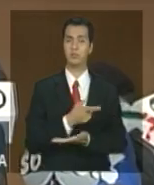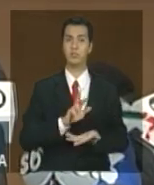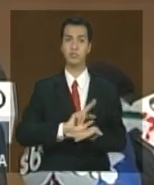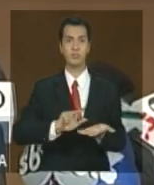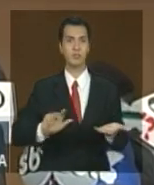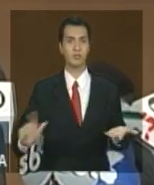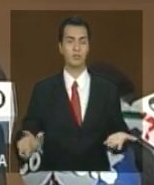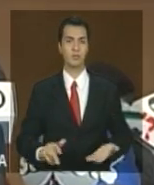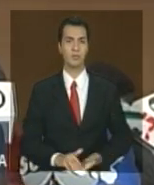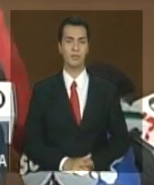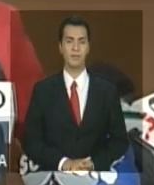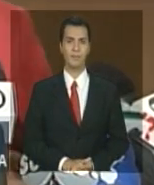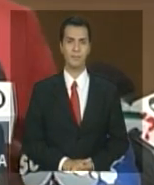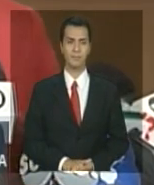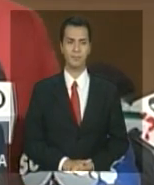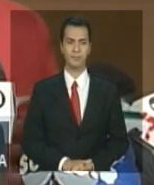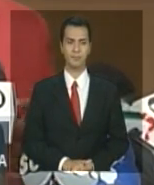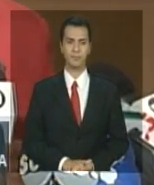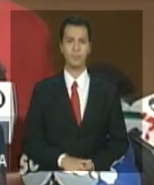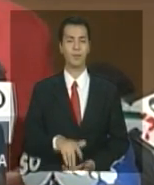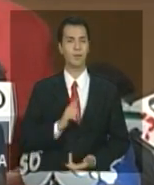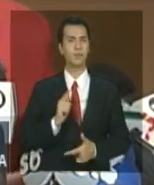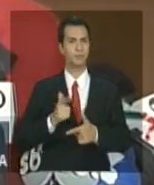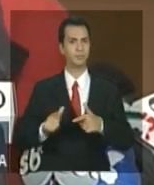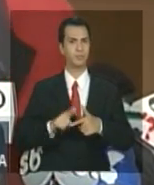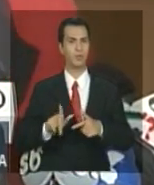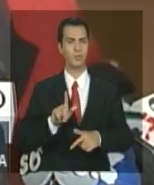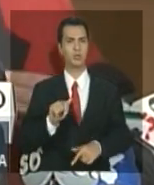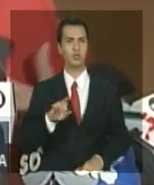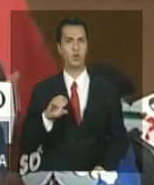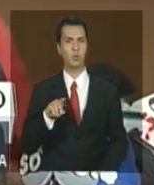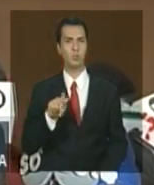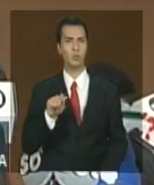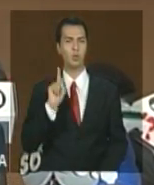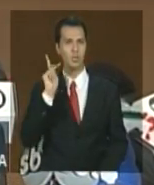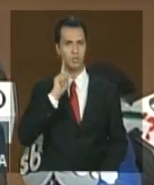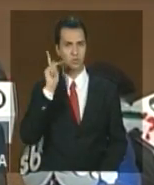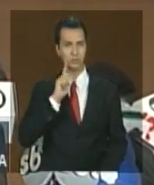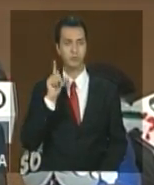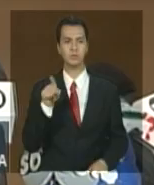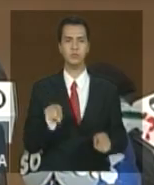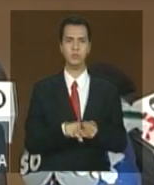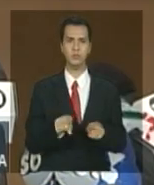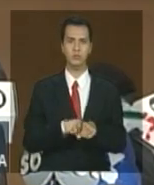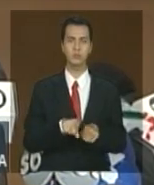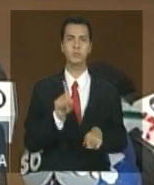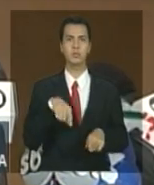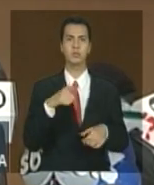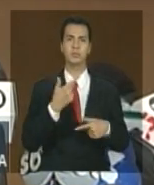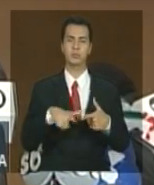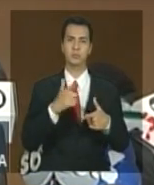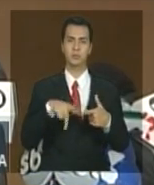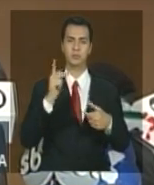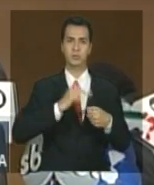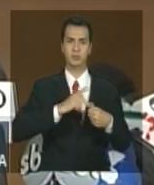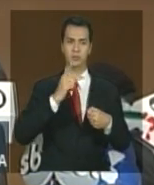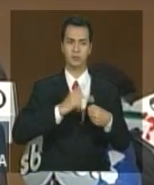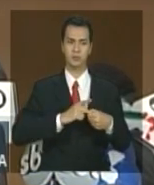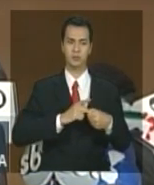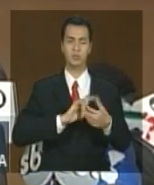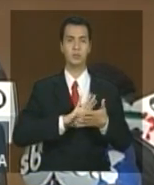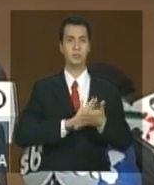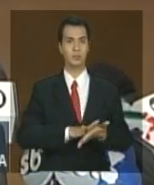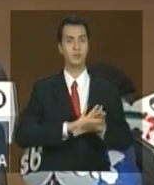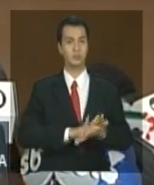explicar uma parte com fatores geopolíticos, outro fator que prejudica a retomada é o aumento do preço do petróleo.